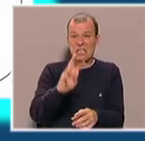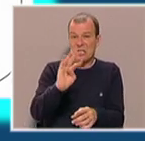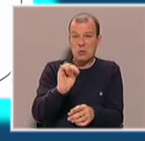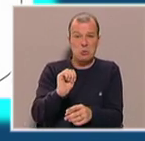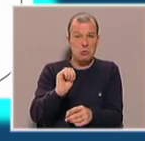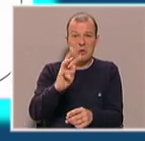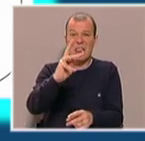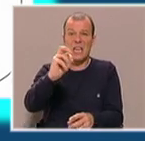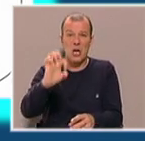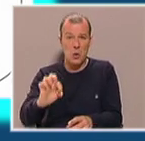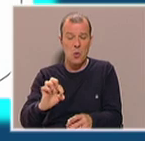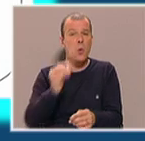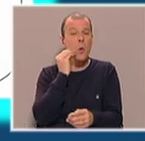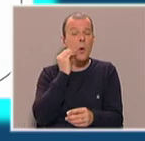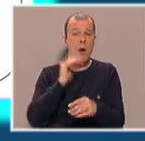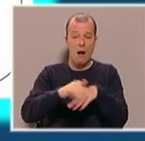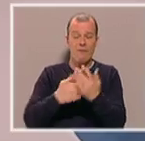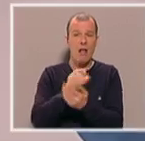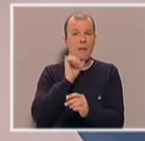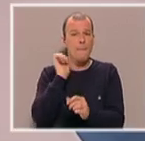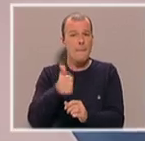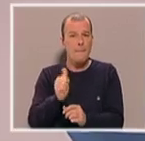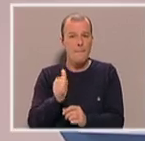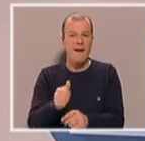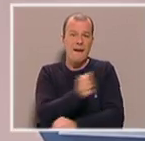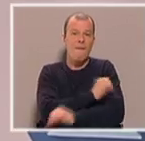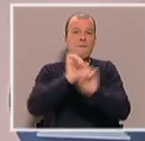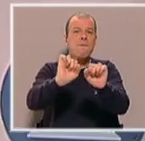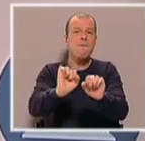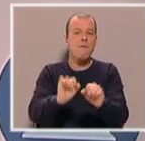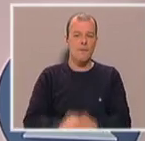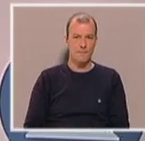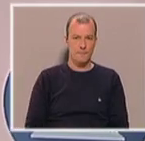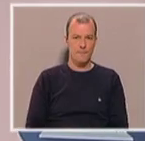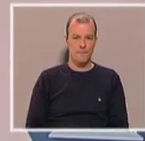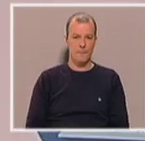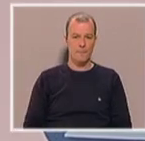segundos, sobre como devem lavar as mãos corretamente em vossa casa.